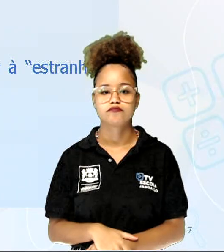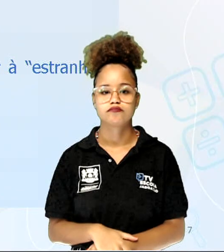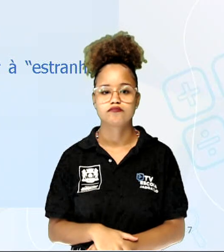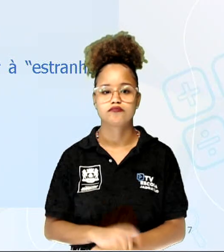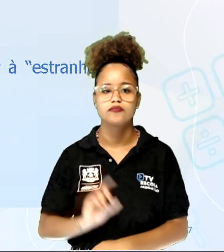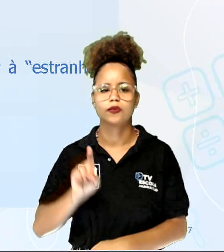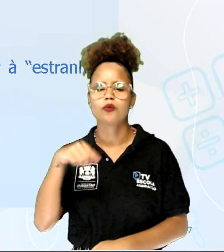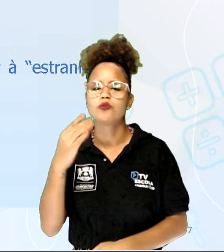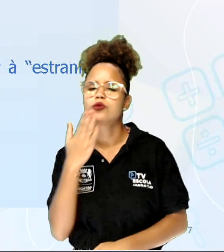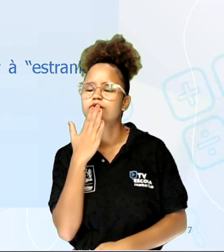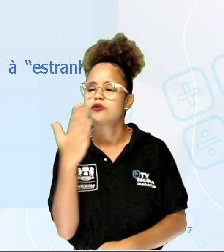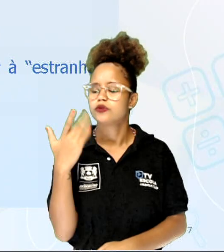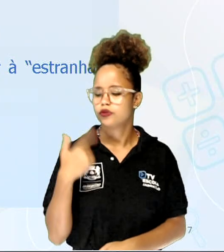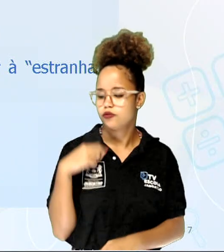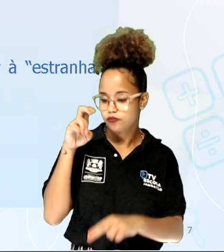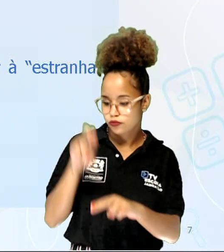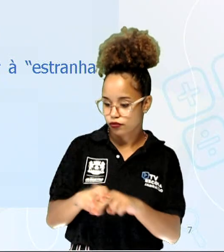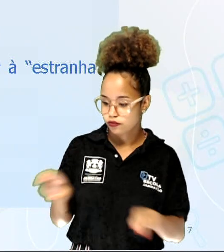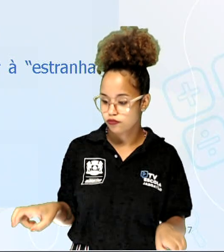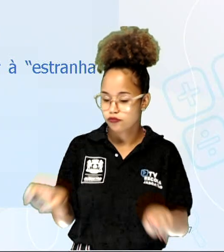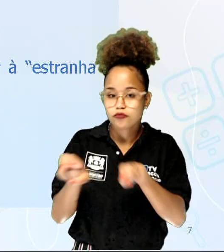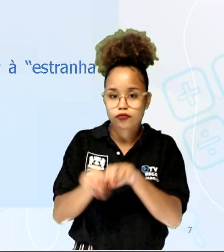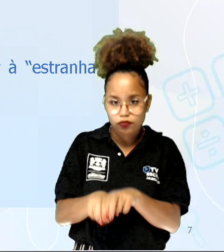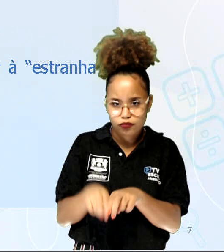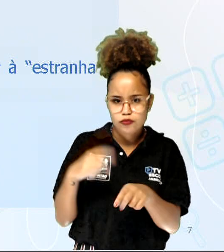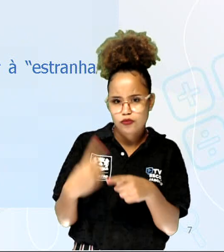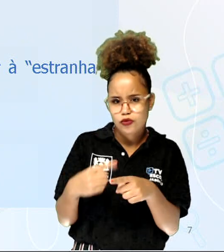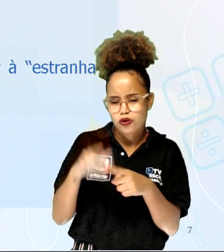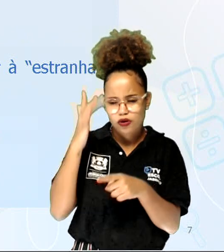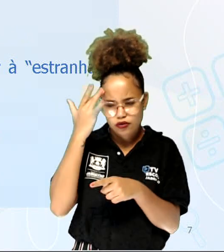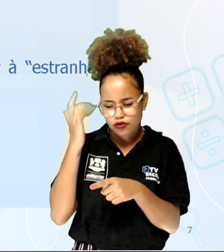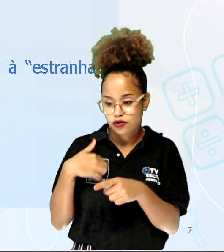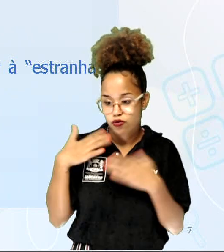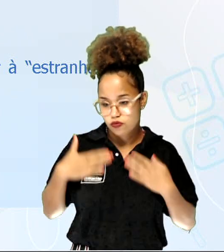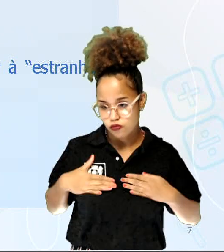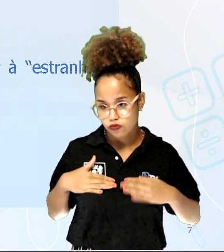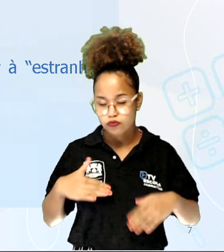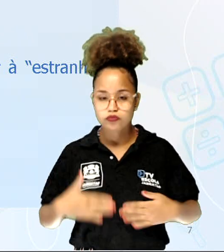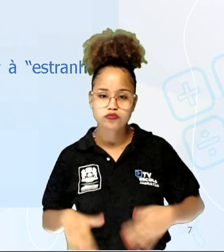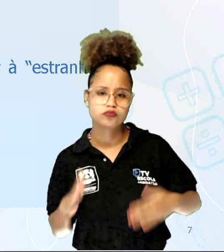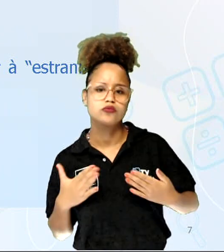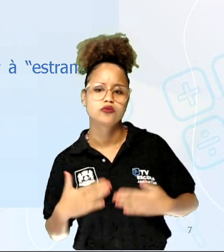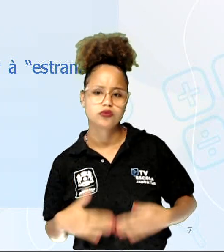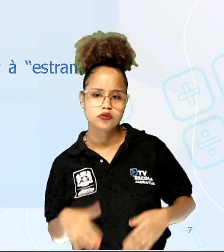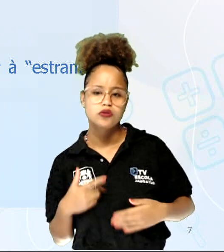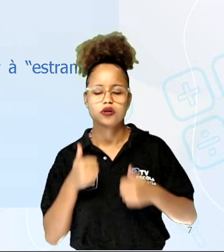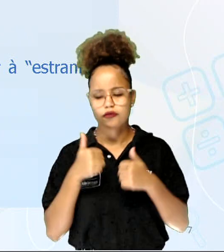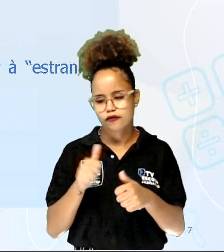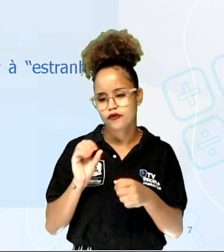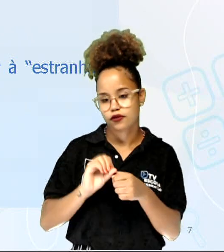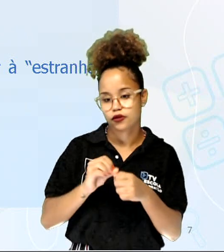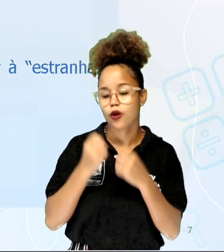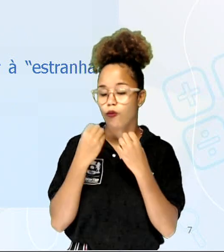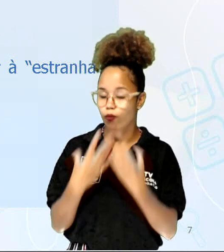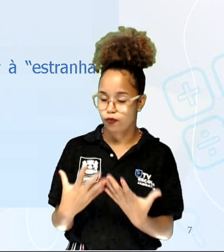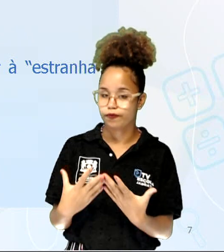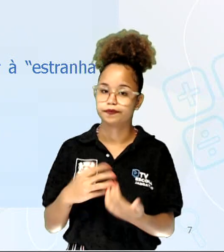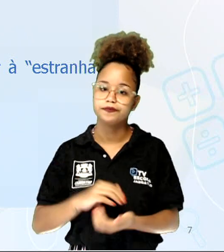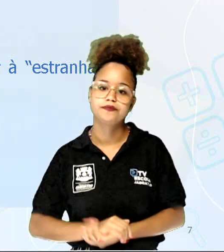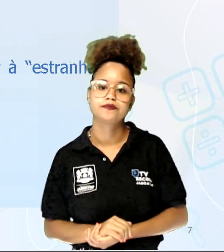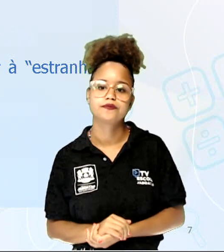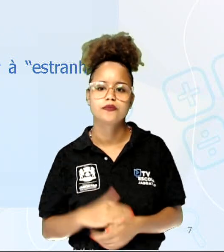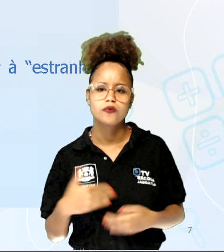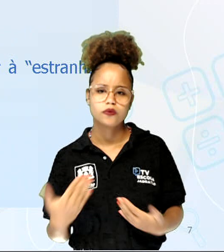Depois pediu que eu me sentasse ao seu lado, pois me achava muito calmo e isto iria fazer-lhe bem. Por meio